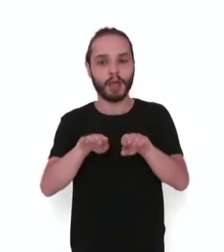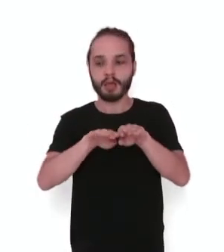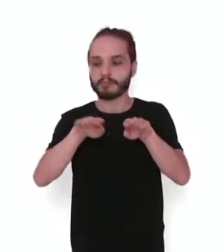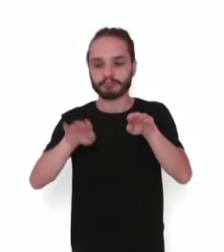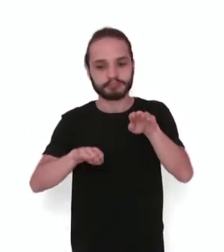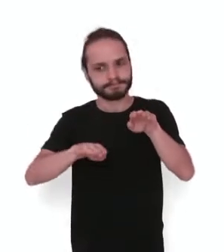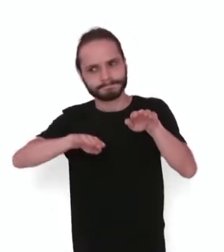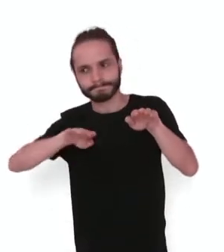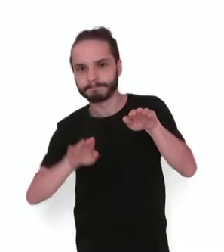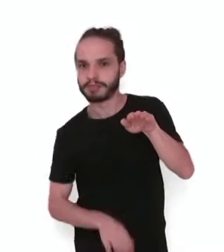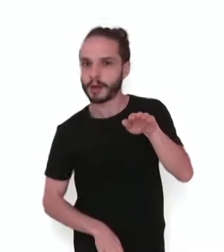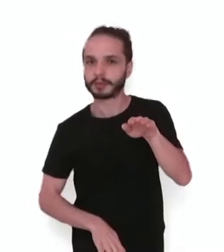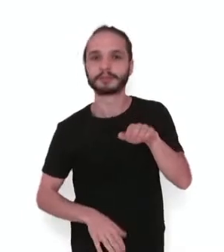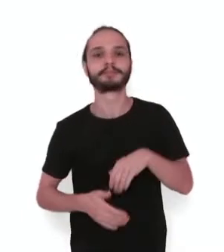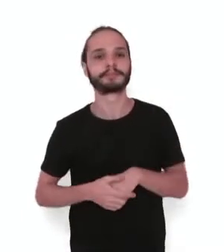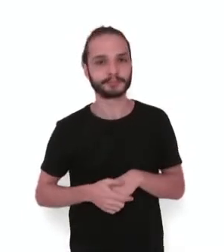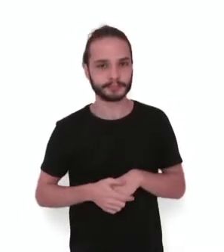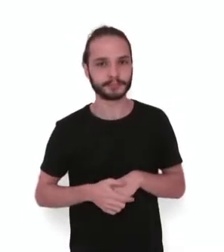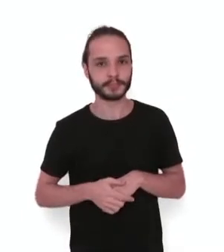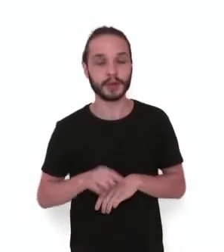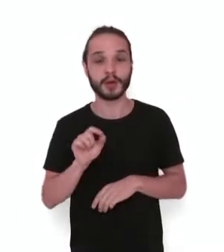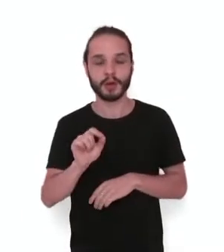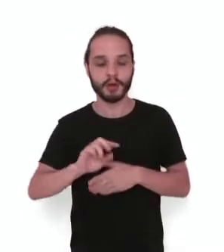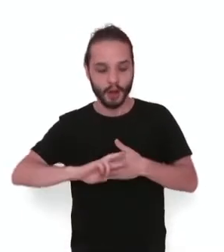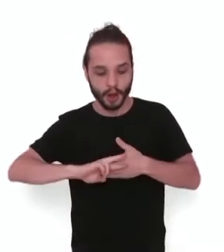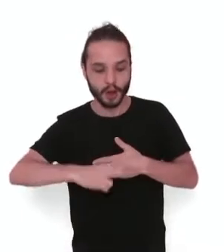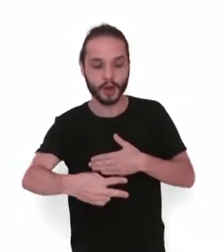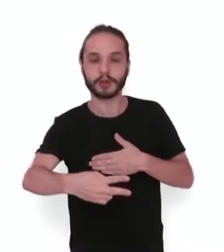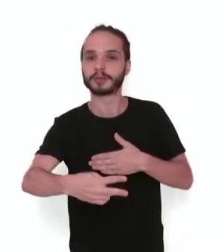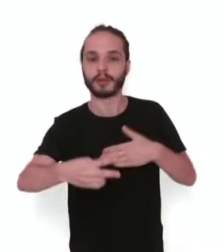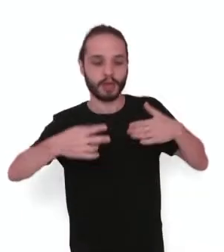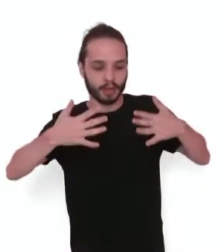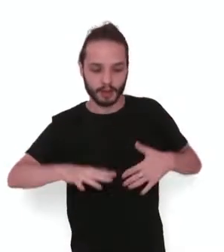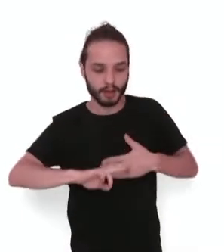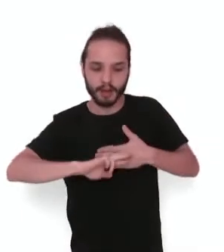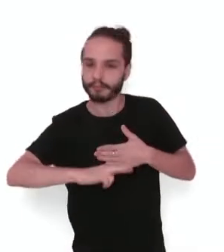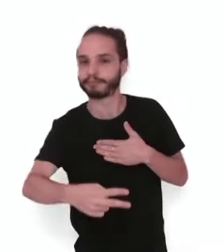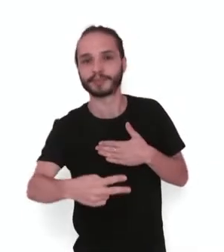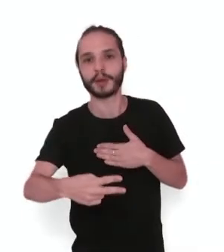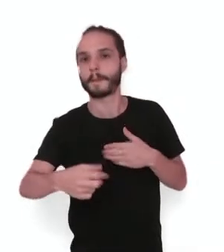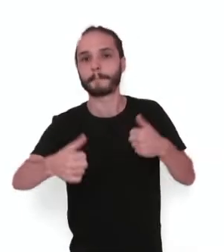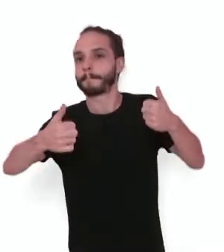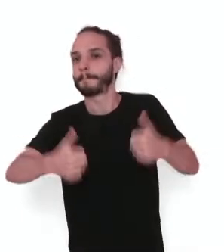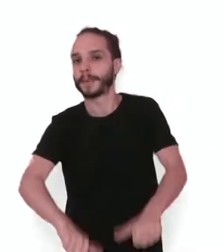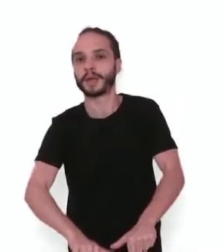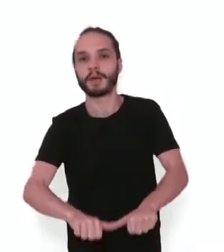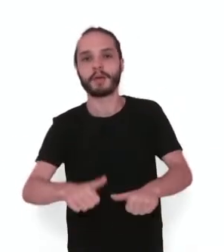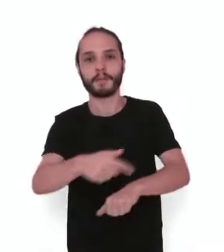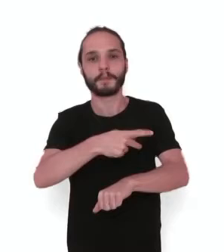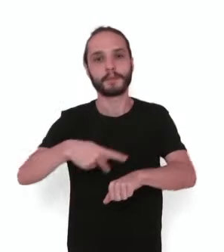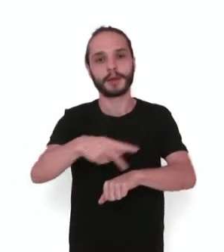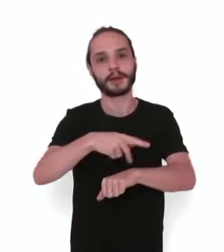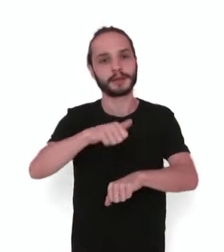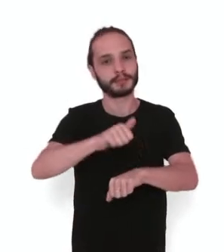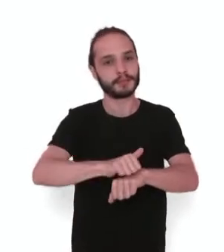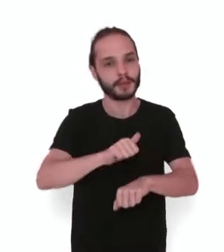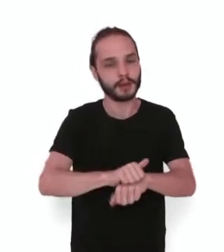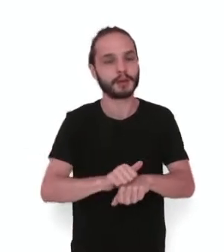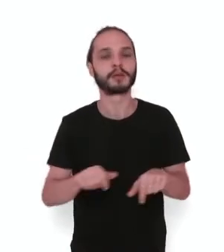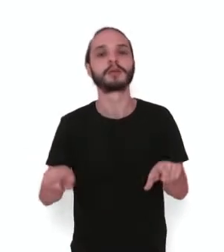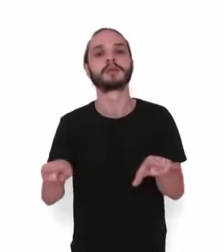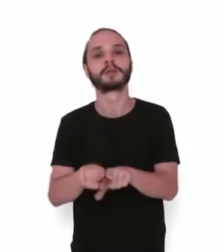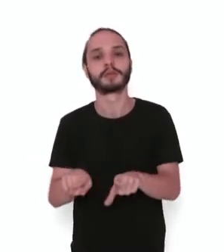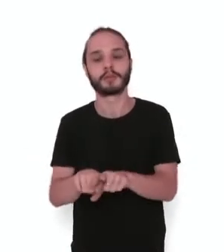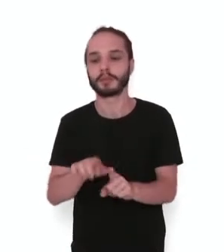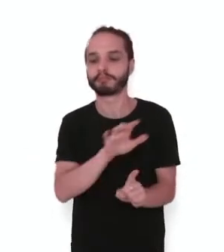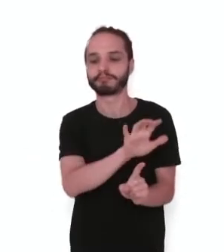da crise não serão distribuídos igualmente. Serão maiores nos países mais pobres e impactarão mais profundamente